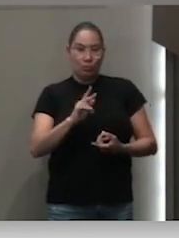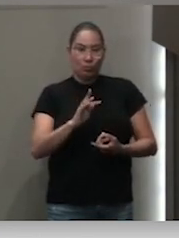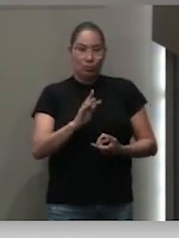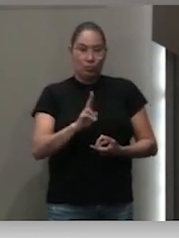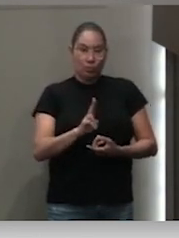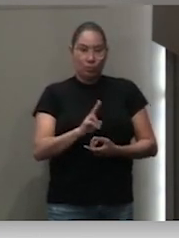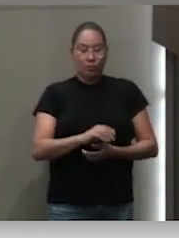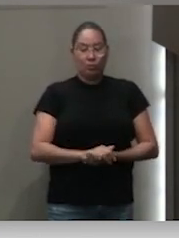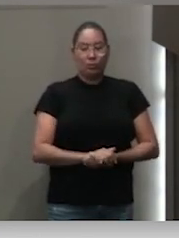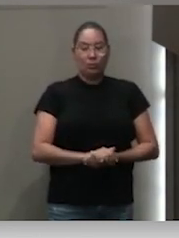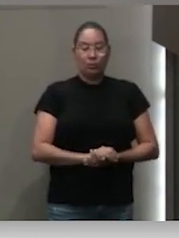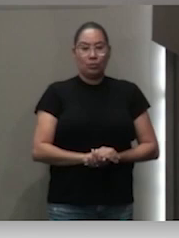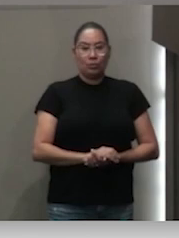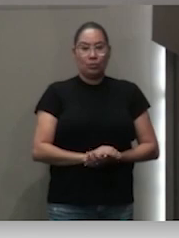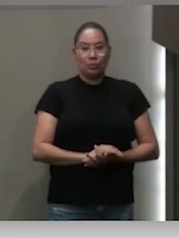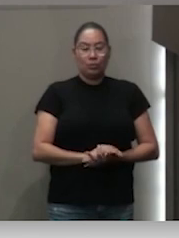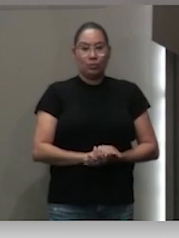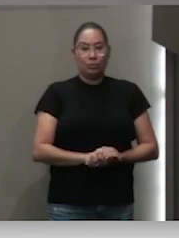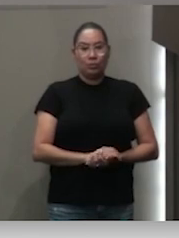o